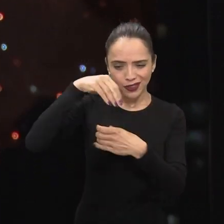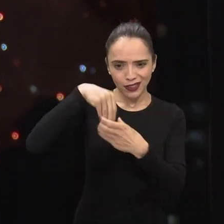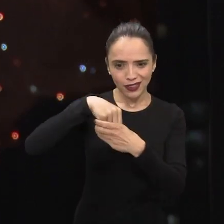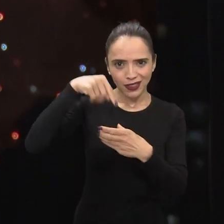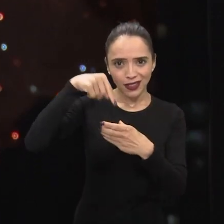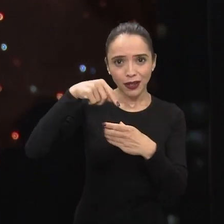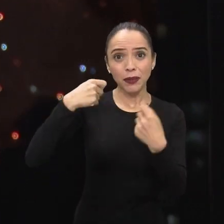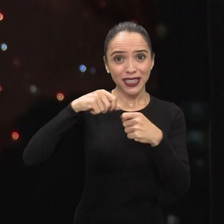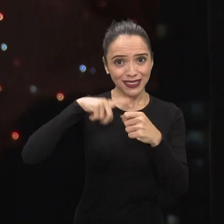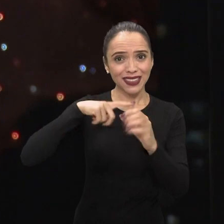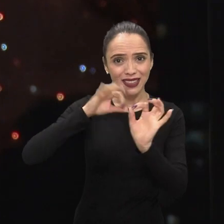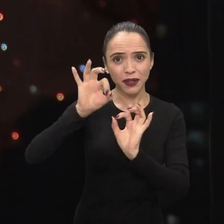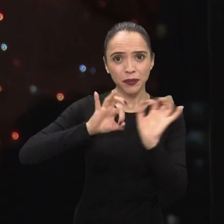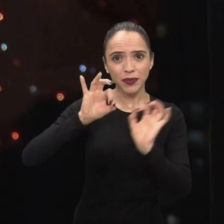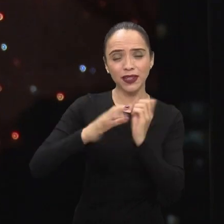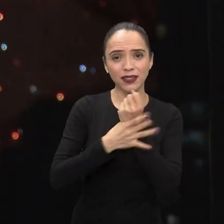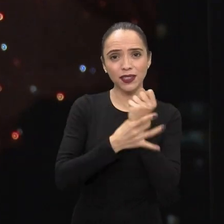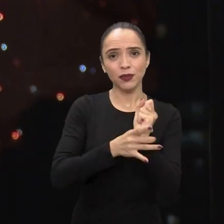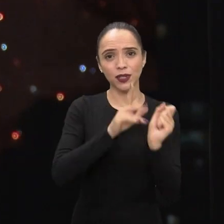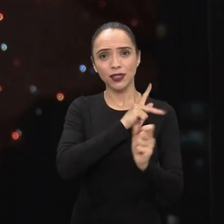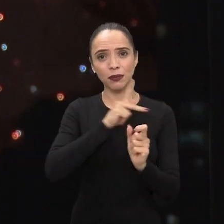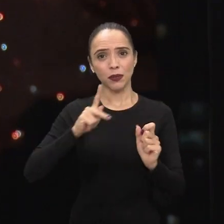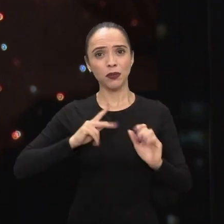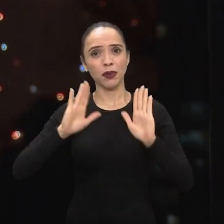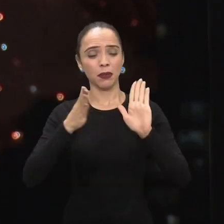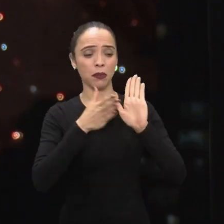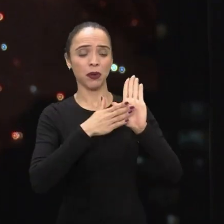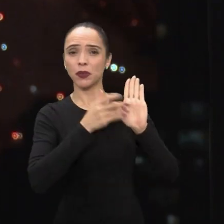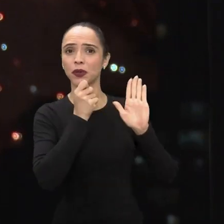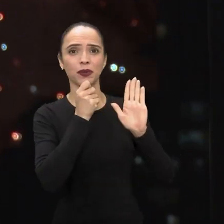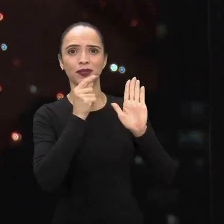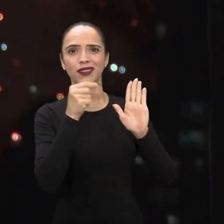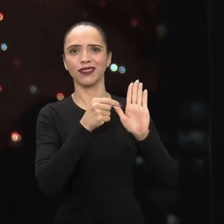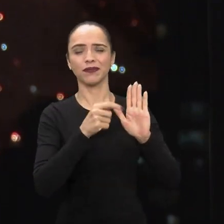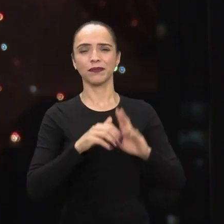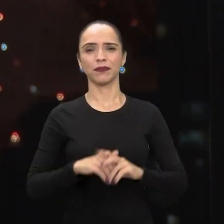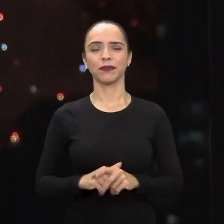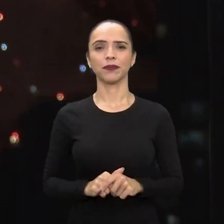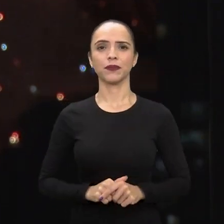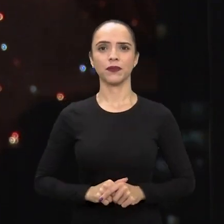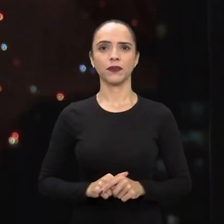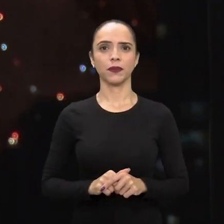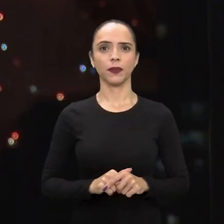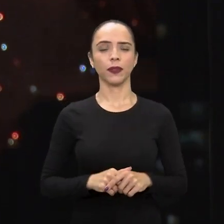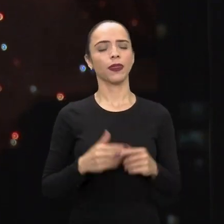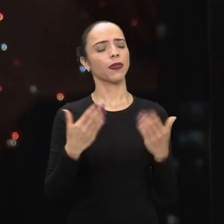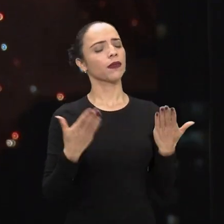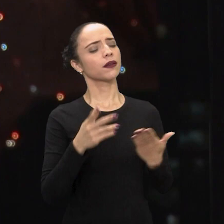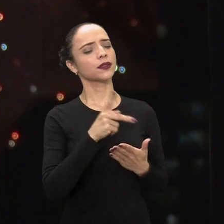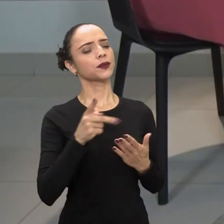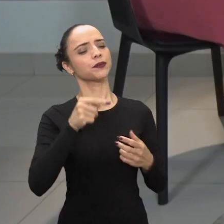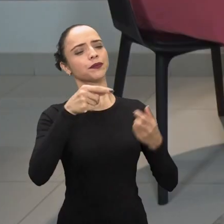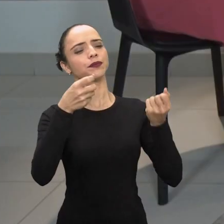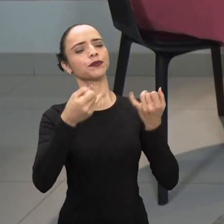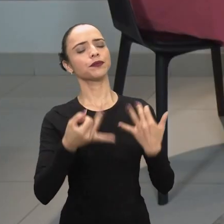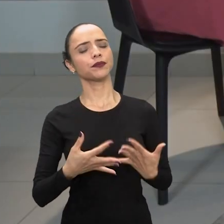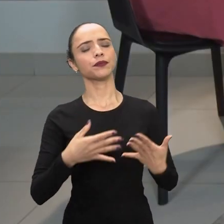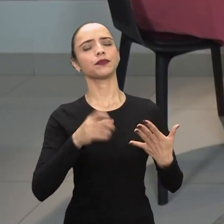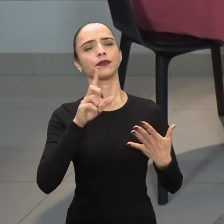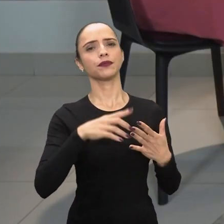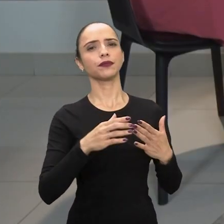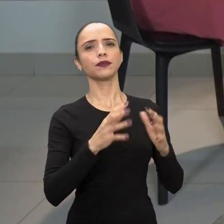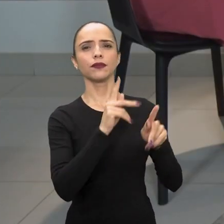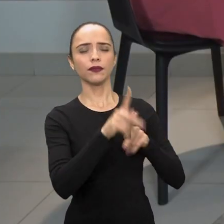desses planos de Segurança Pública a gente não vê isso claramente colocado Quando a senhora fala